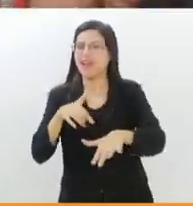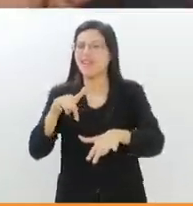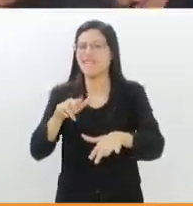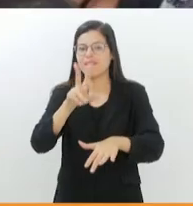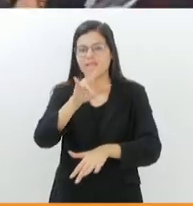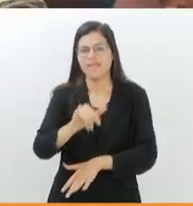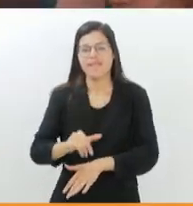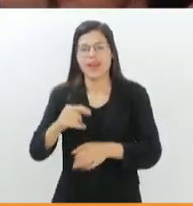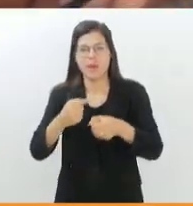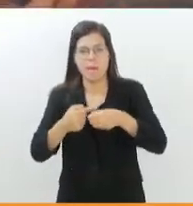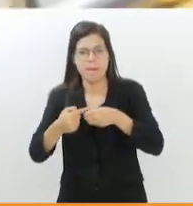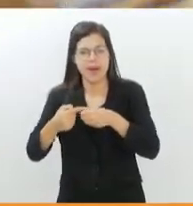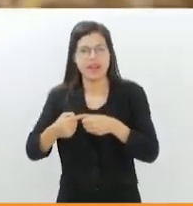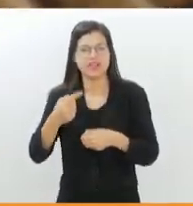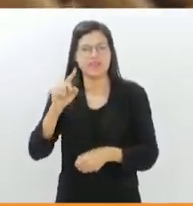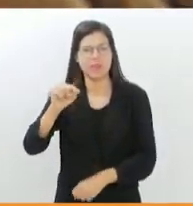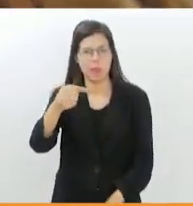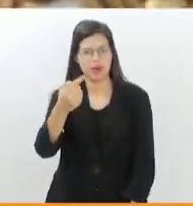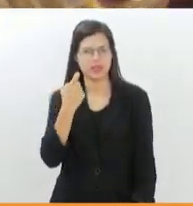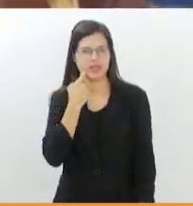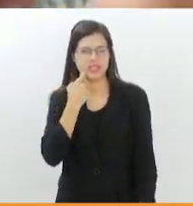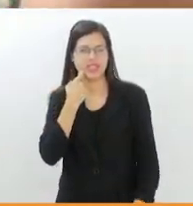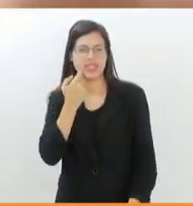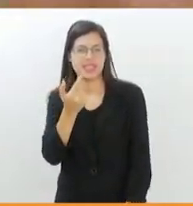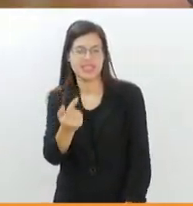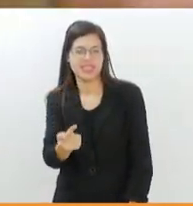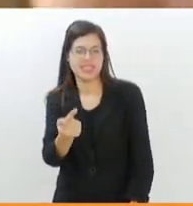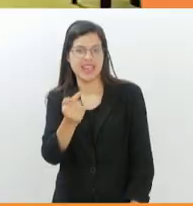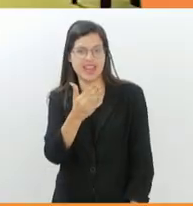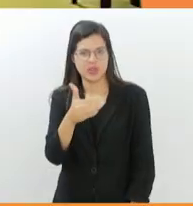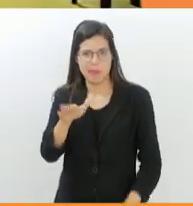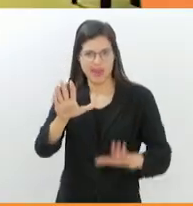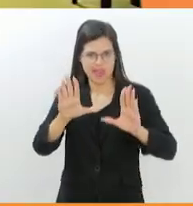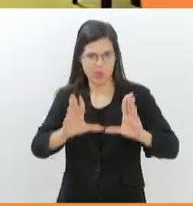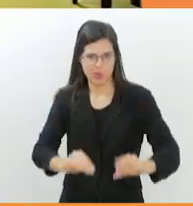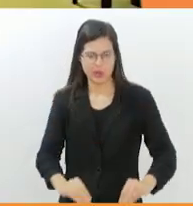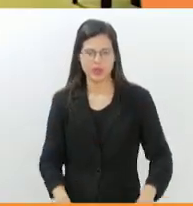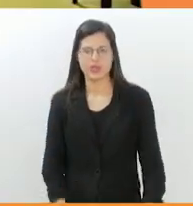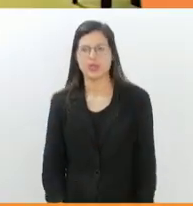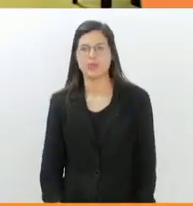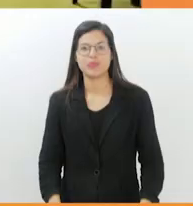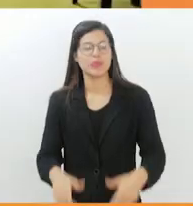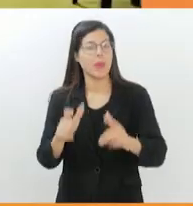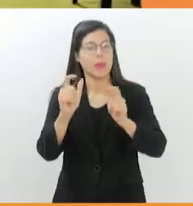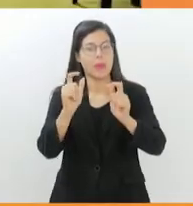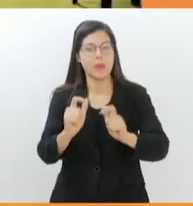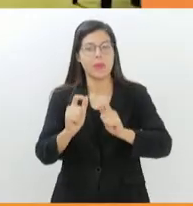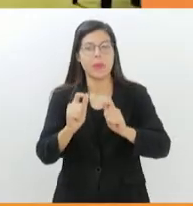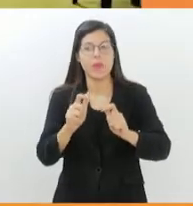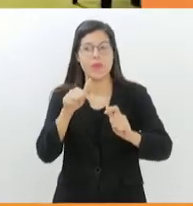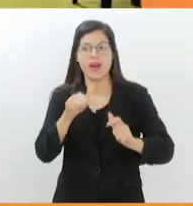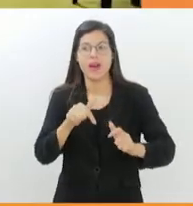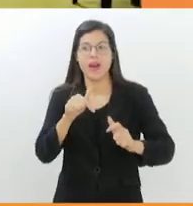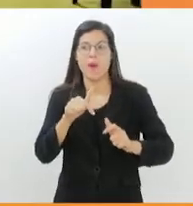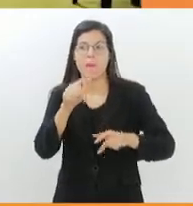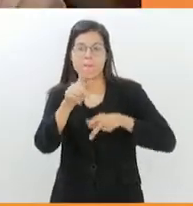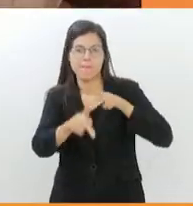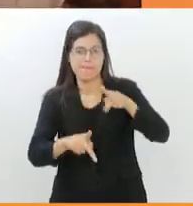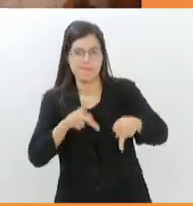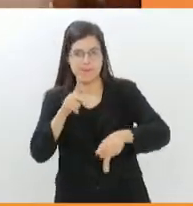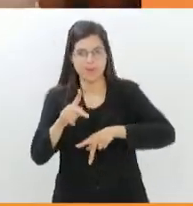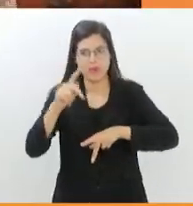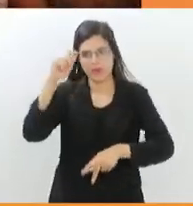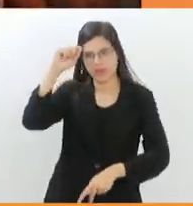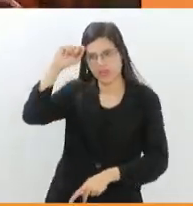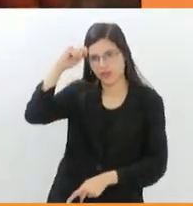na próxima sexta-feira, a partir das 19h30 da noite. Um dos locais mais emblemáticos para a população negra no Rio de